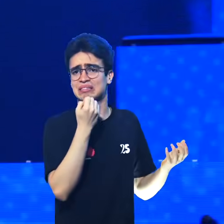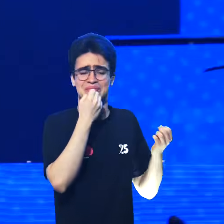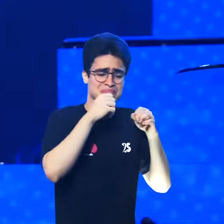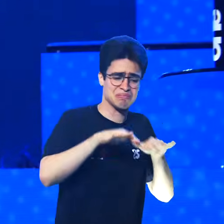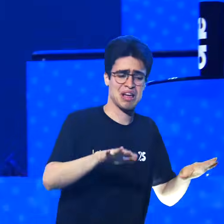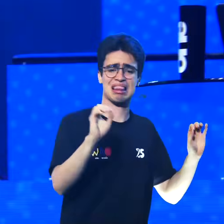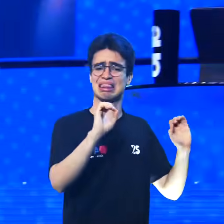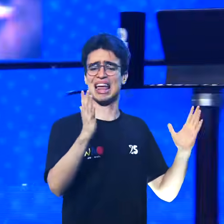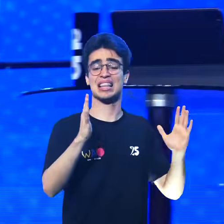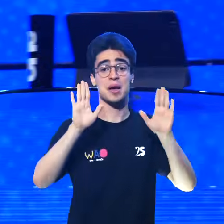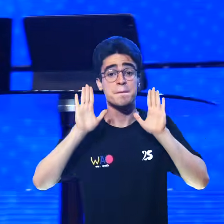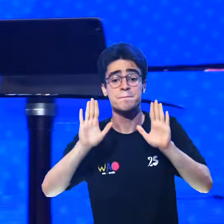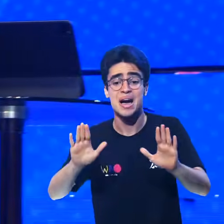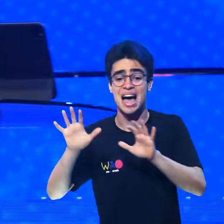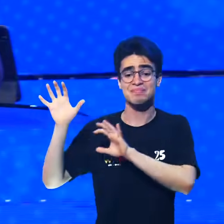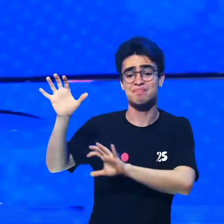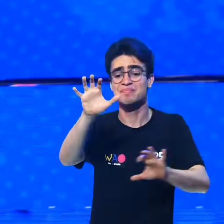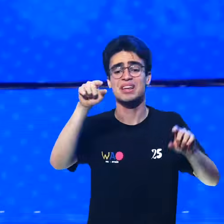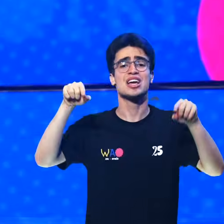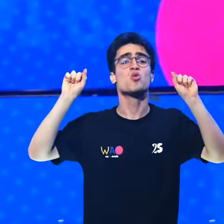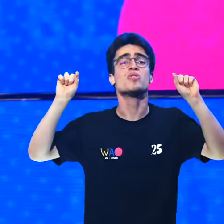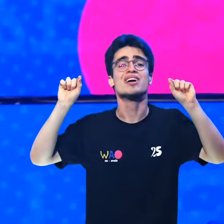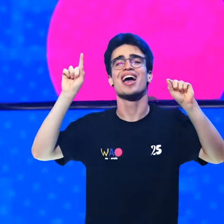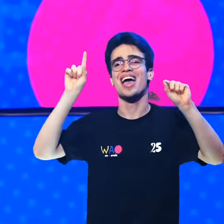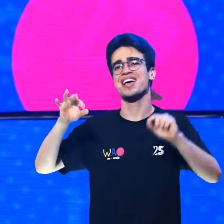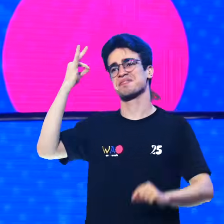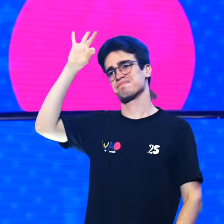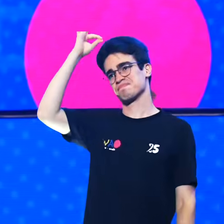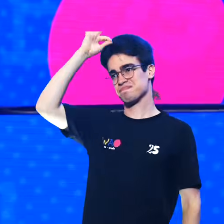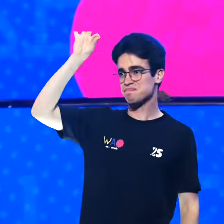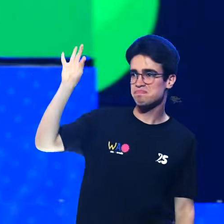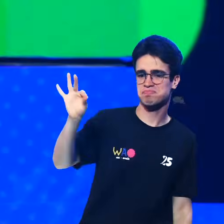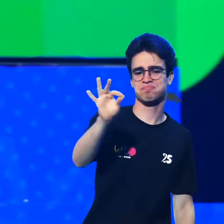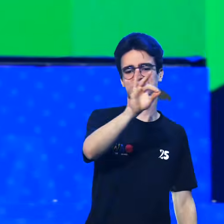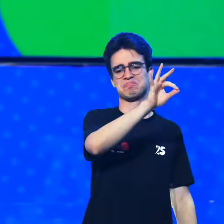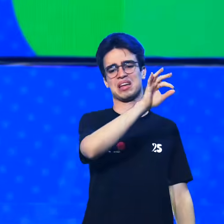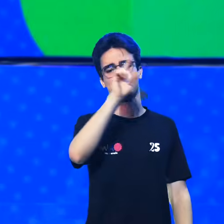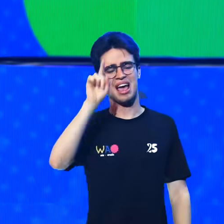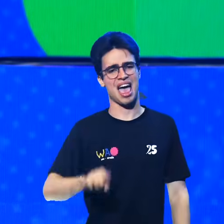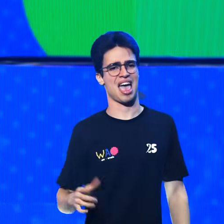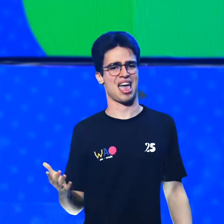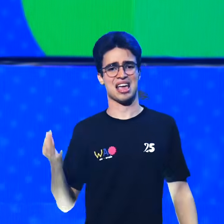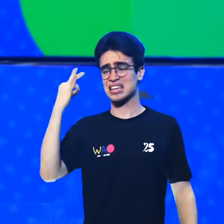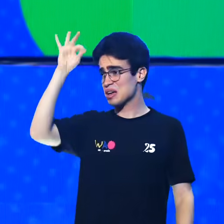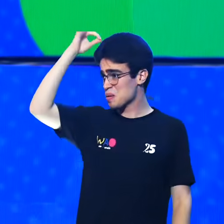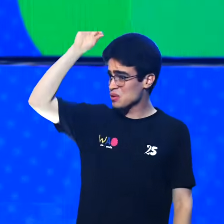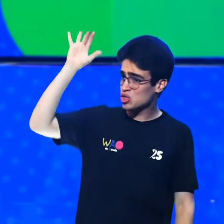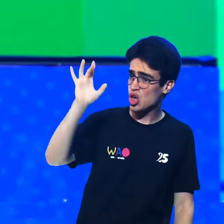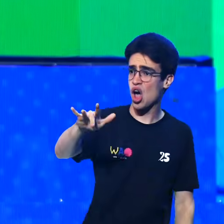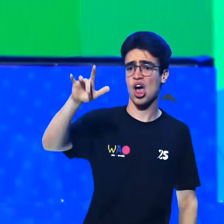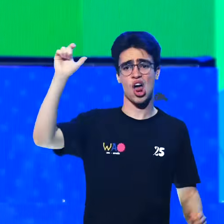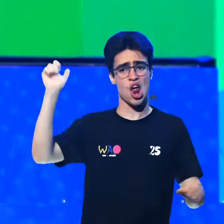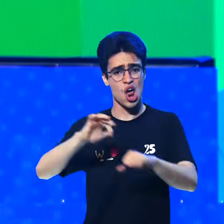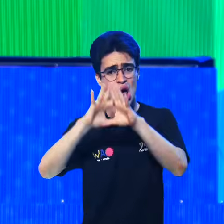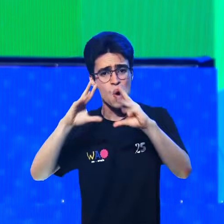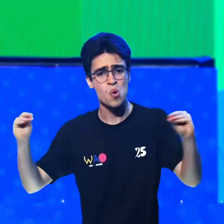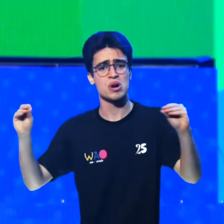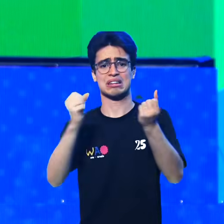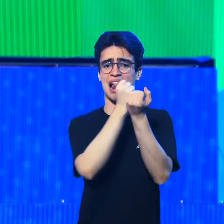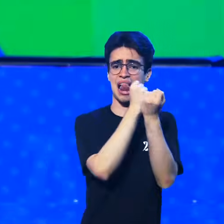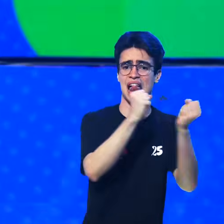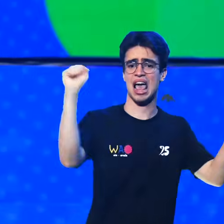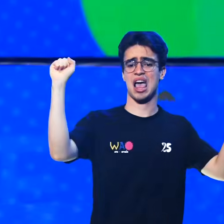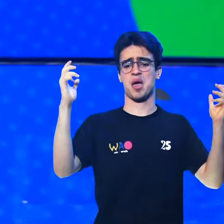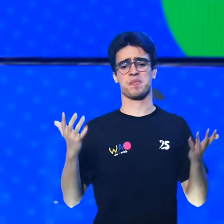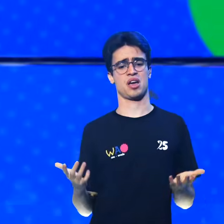fluiu, mas quem está agindo é o Espírito. É o Espírito Santo tocando, curando, libertando. É por